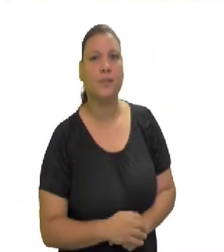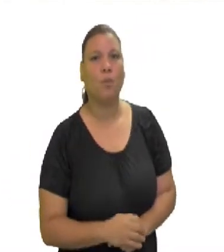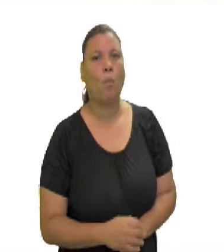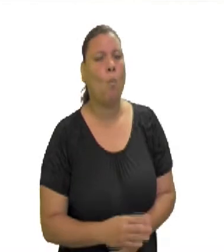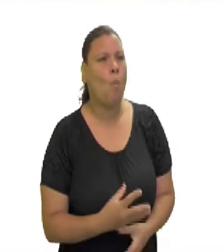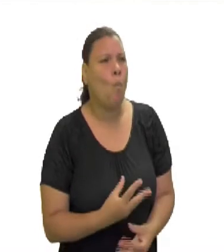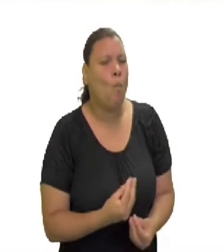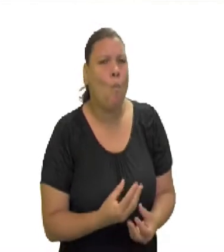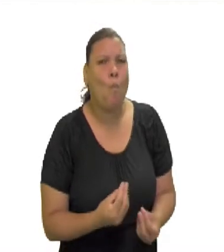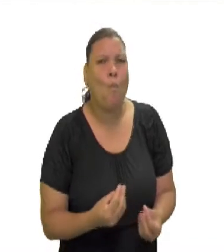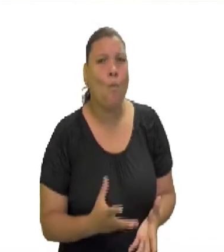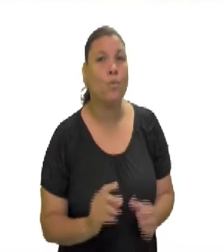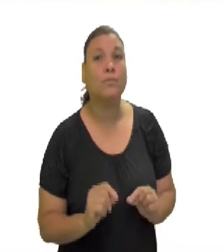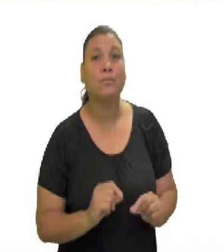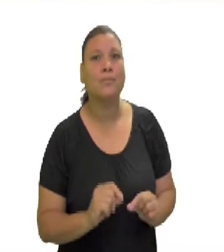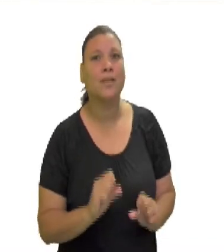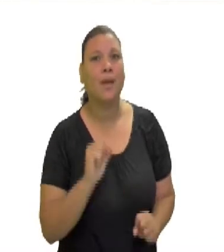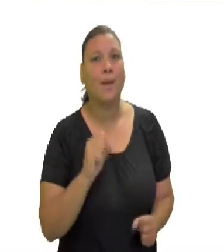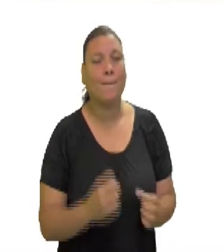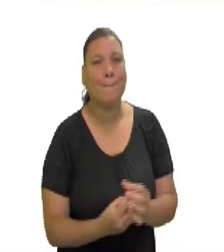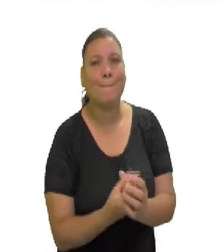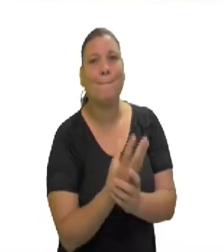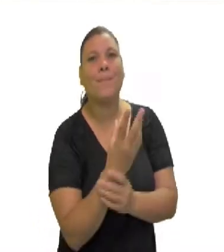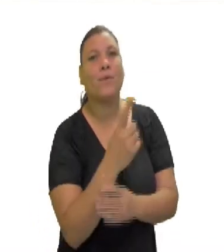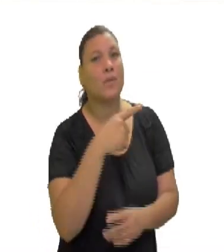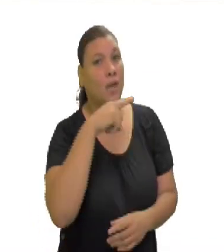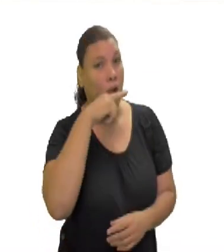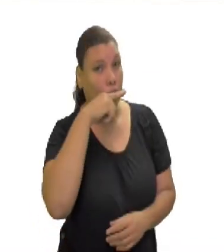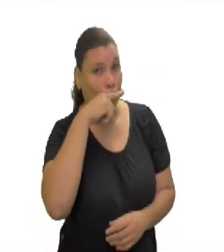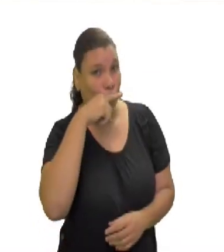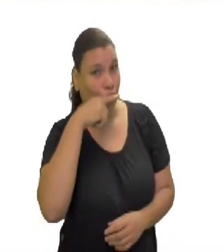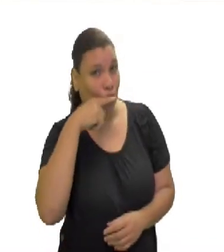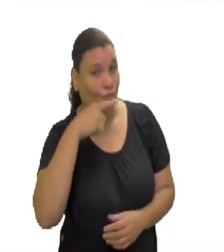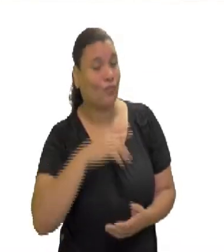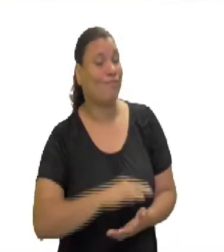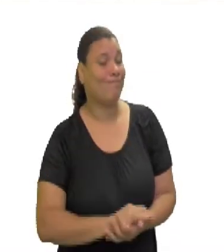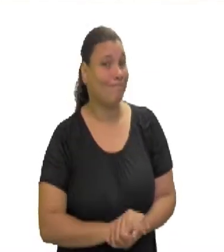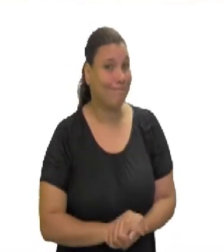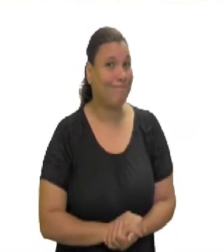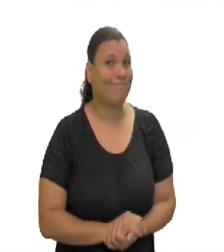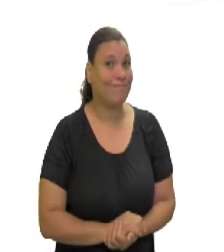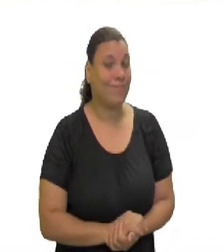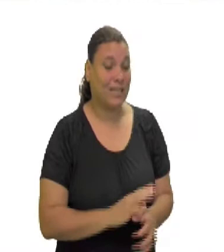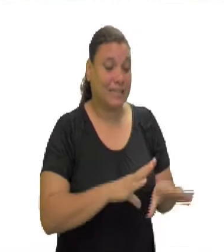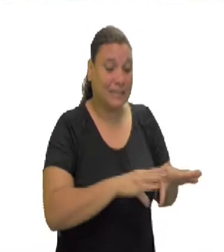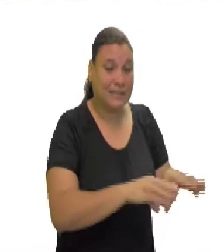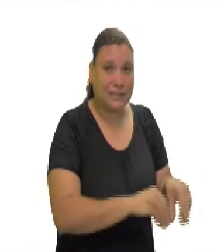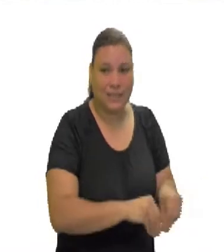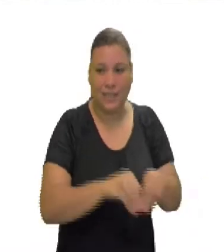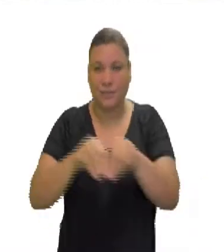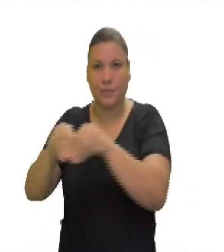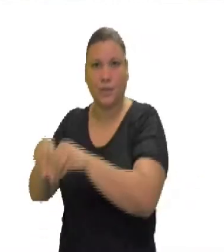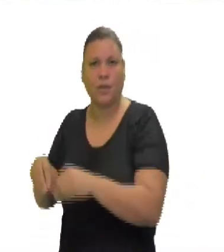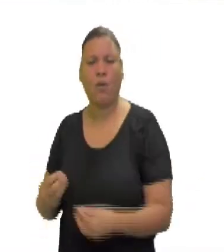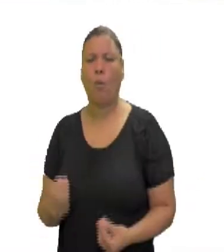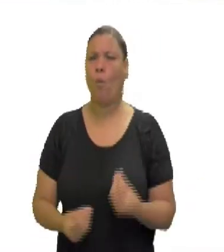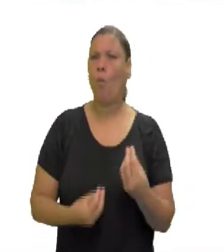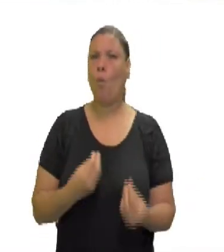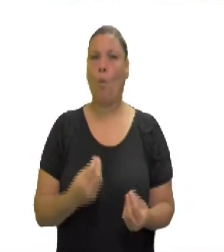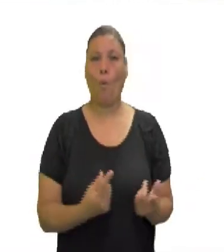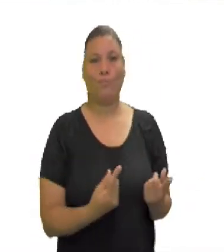aqui no Brasil e dava muito dinheiro, muito lucro para Portugal. Só que aí